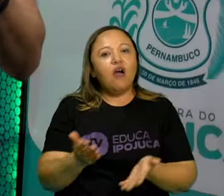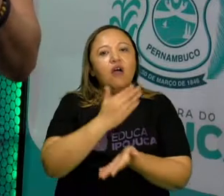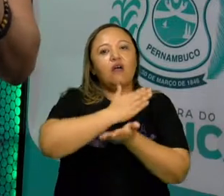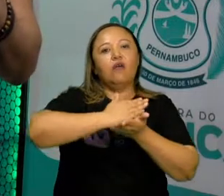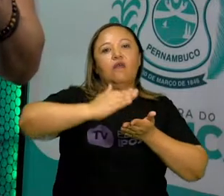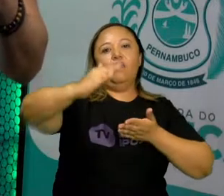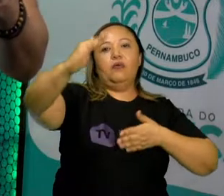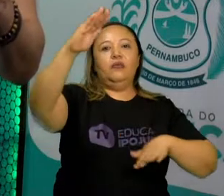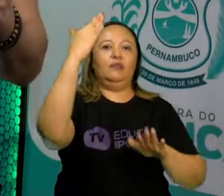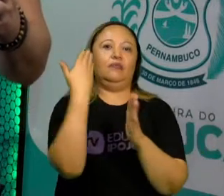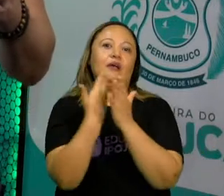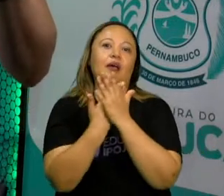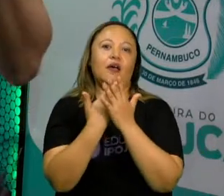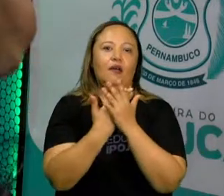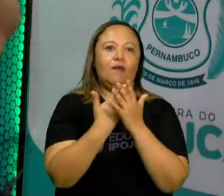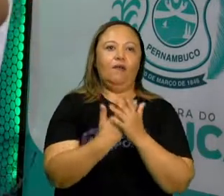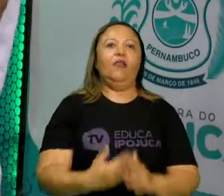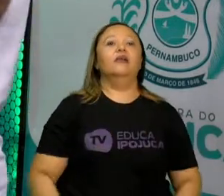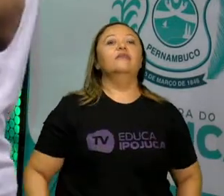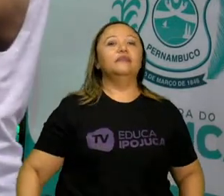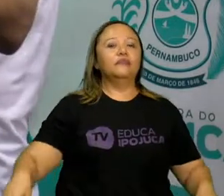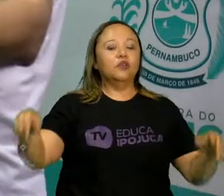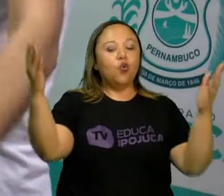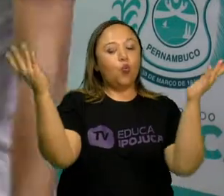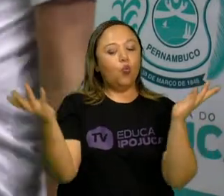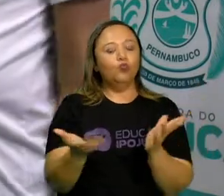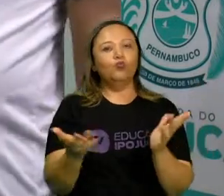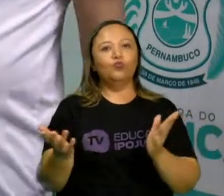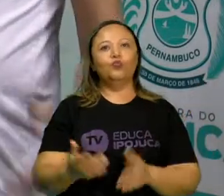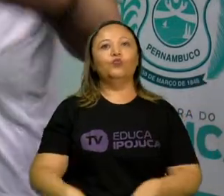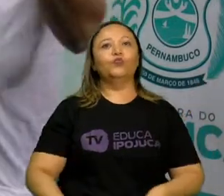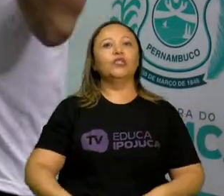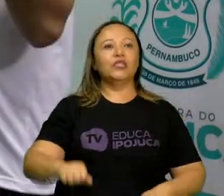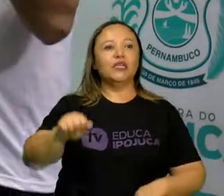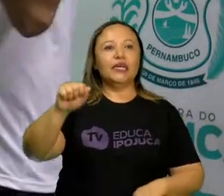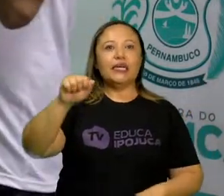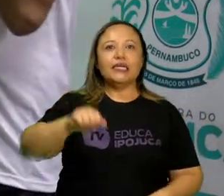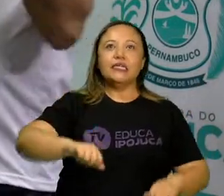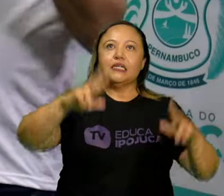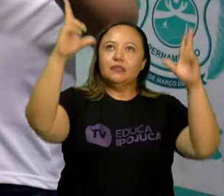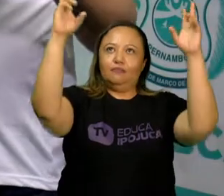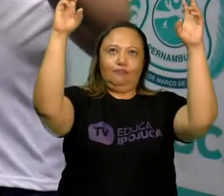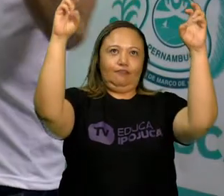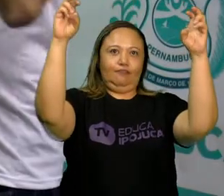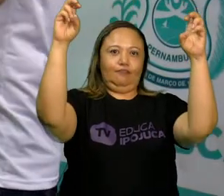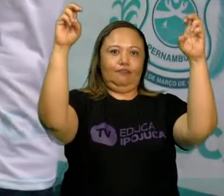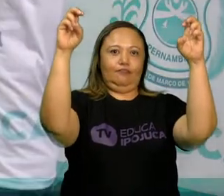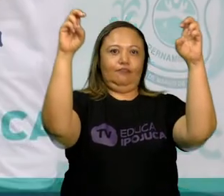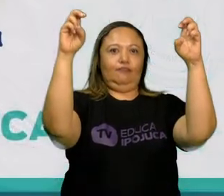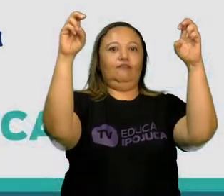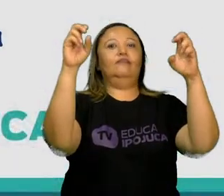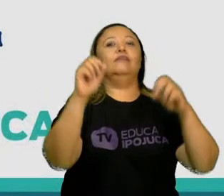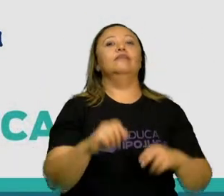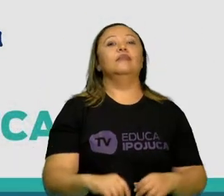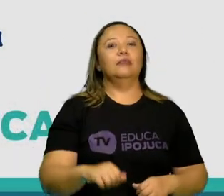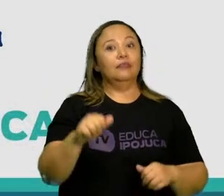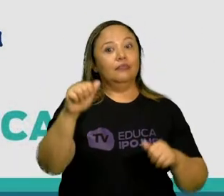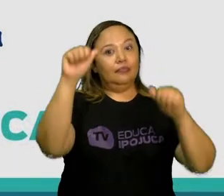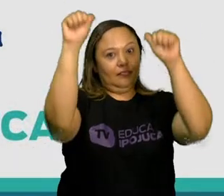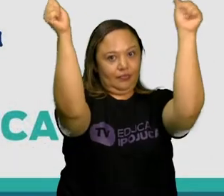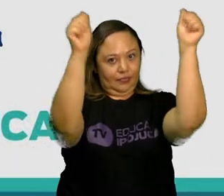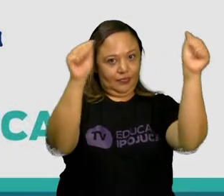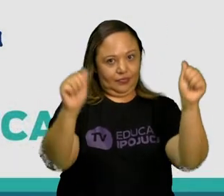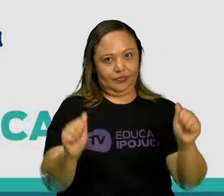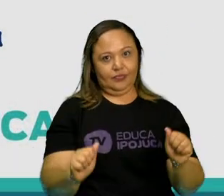mais uma aula. Vamos lá? E a aula de hoje, ela tem o título de Arte e